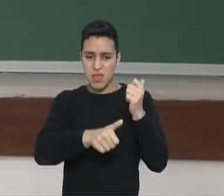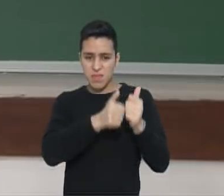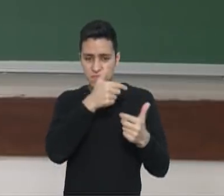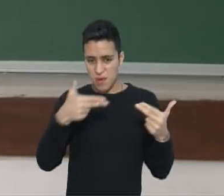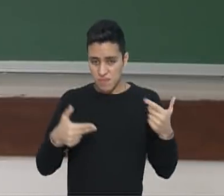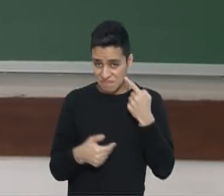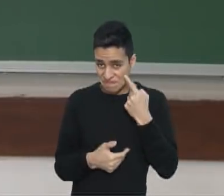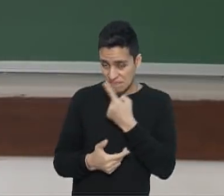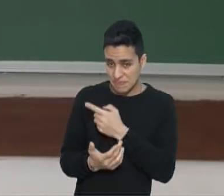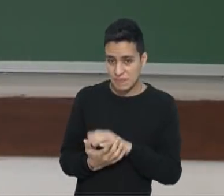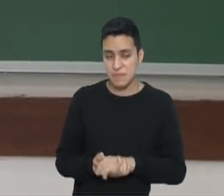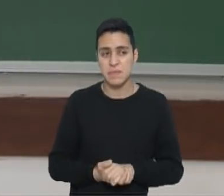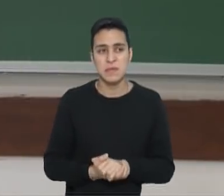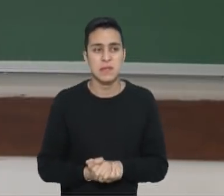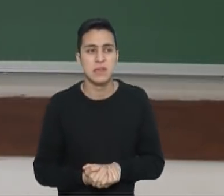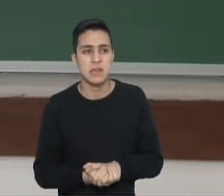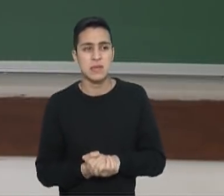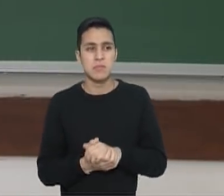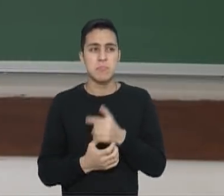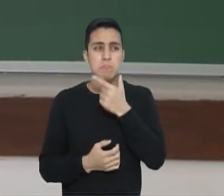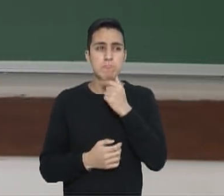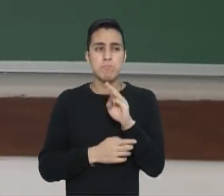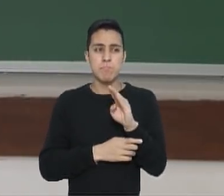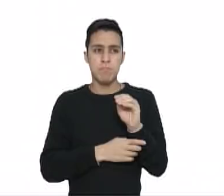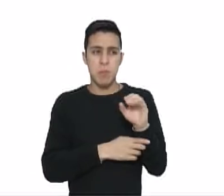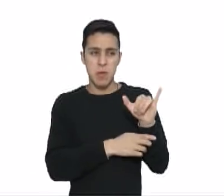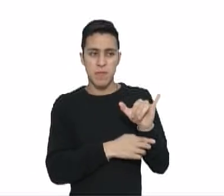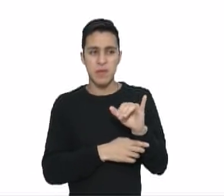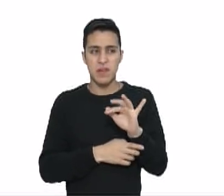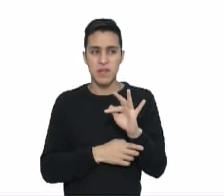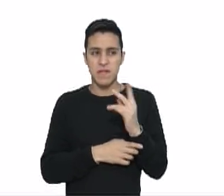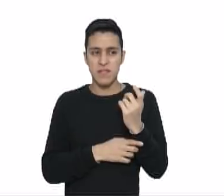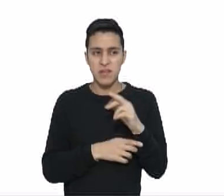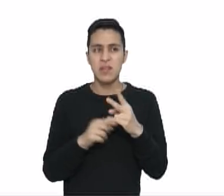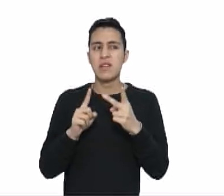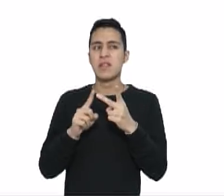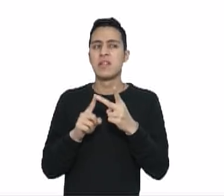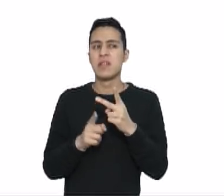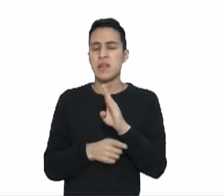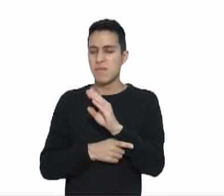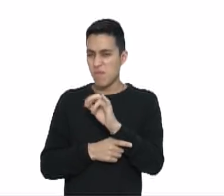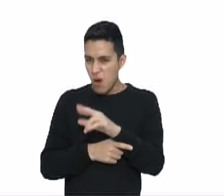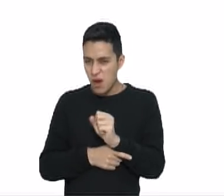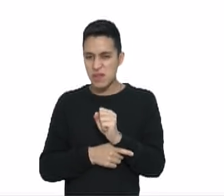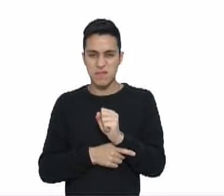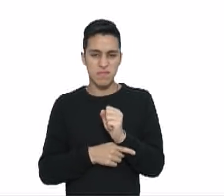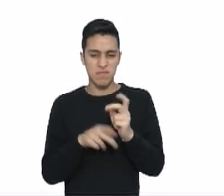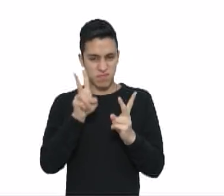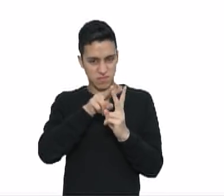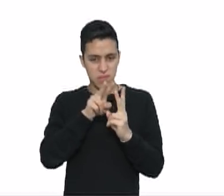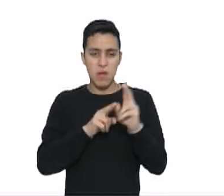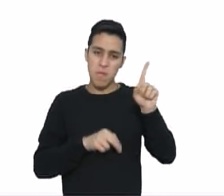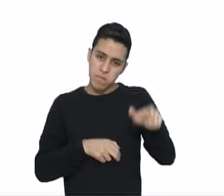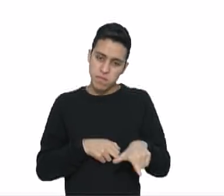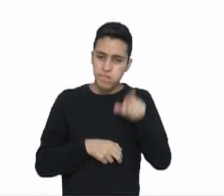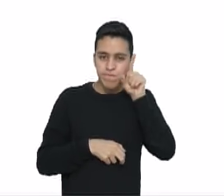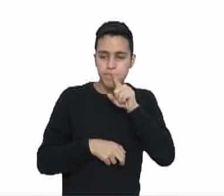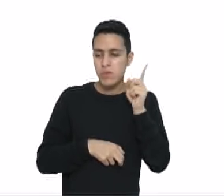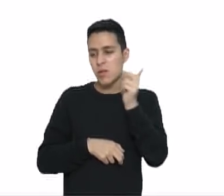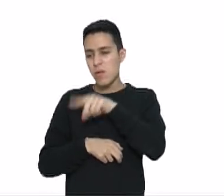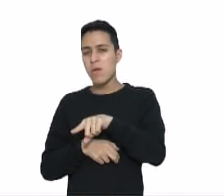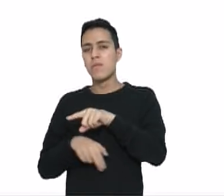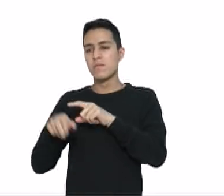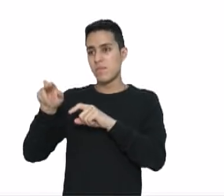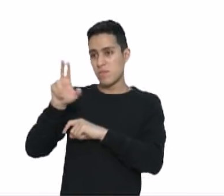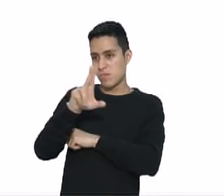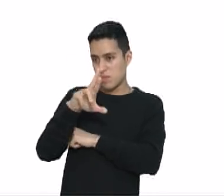esportes. Veja bem, Bob Fischer e Boris Spassky, um americano e um soviético, disputaram esse campeonato mundial